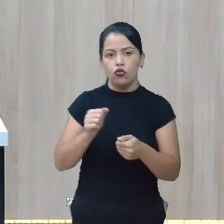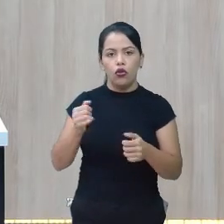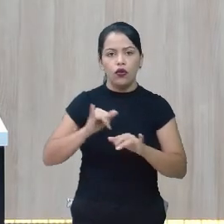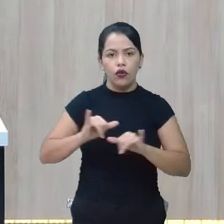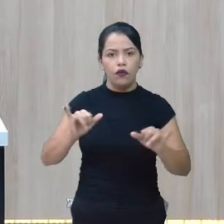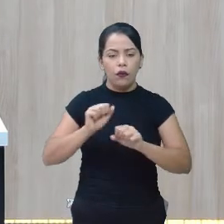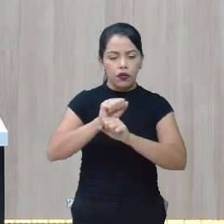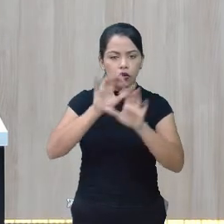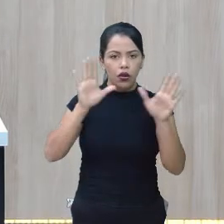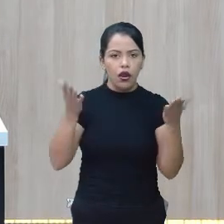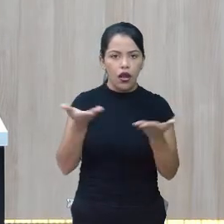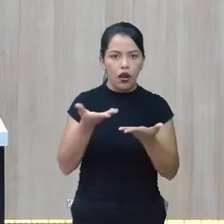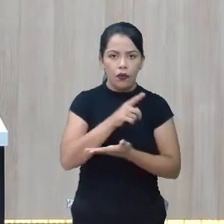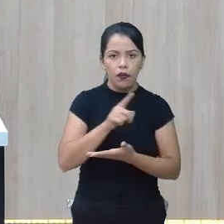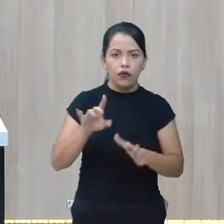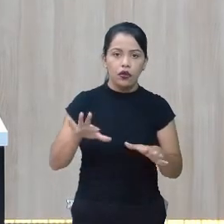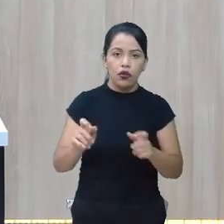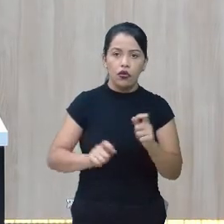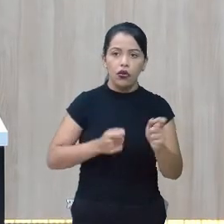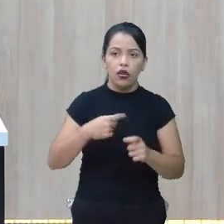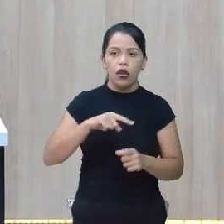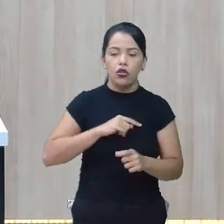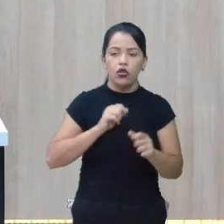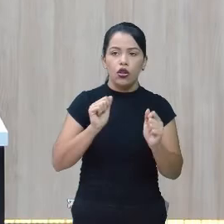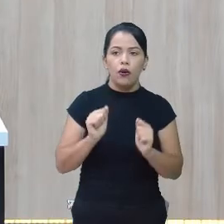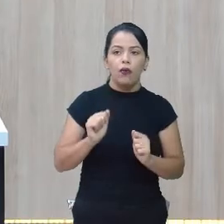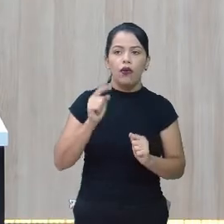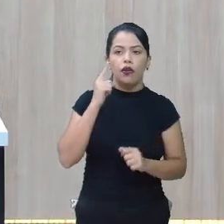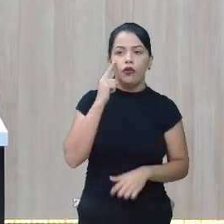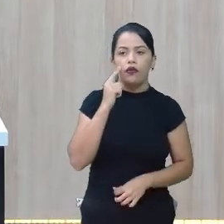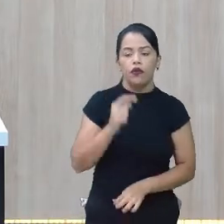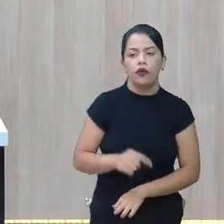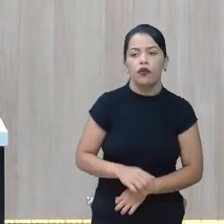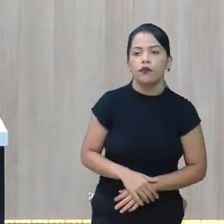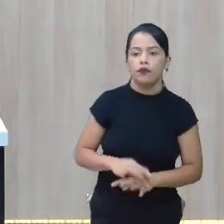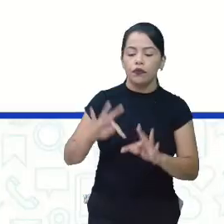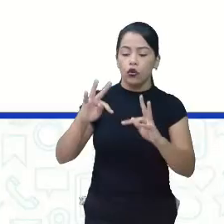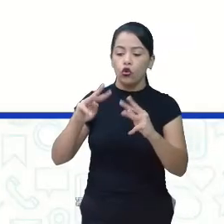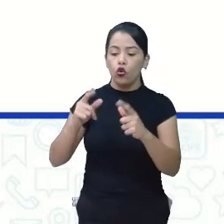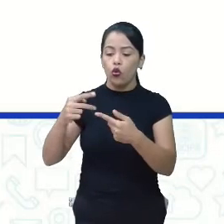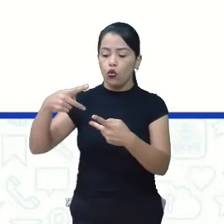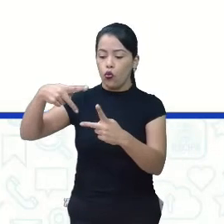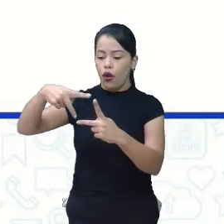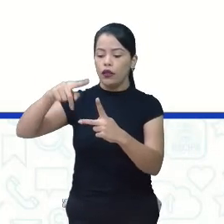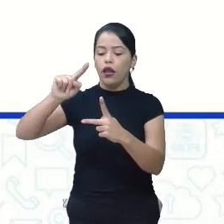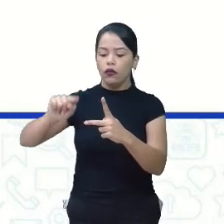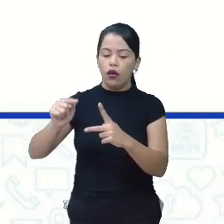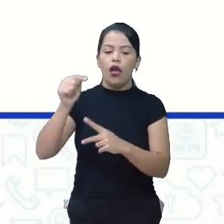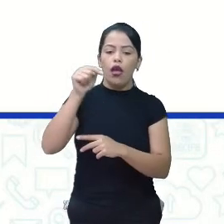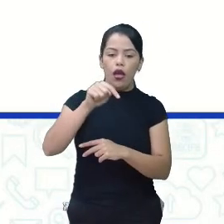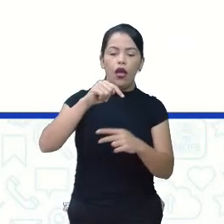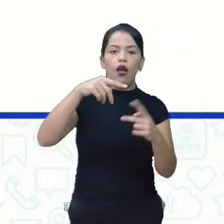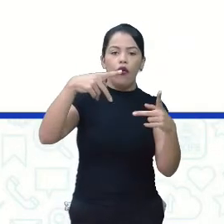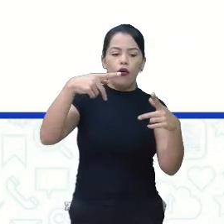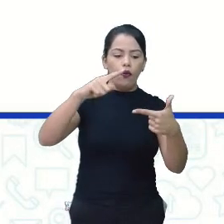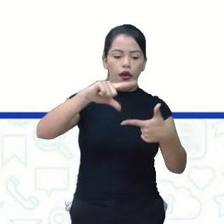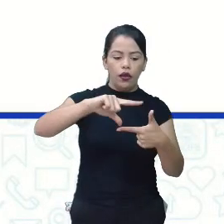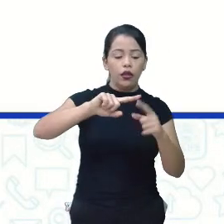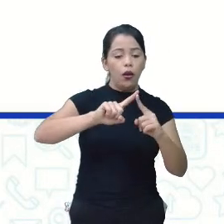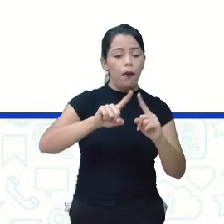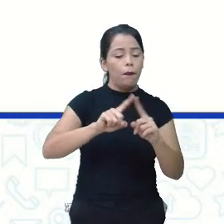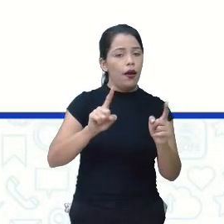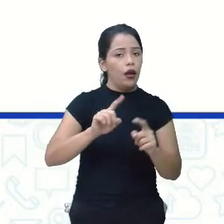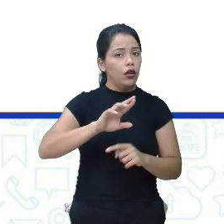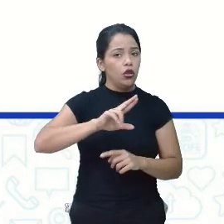clara. O que a gente pode definir? É interessante essa questão de lógica. Ó, todo quadrado é um retângulo, mas nem